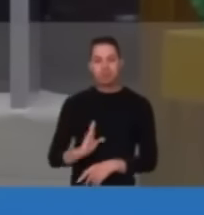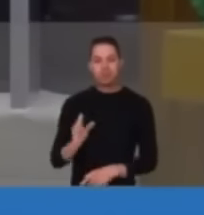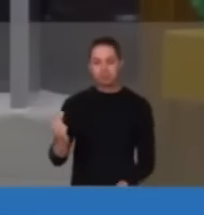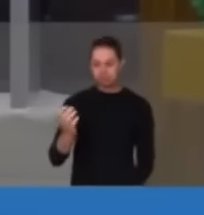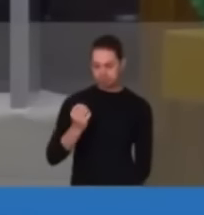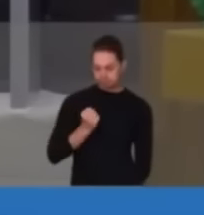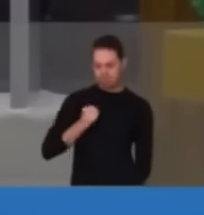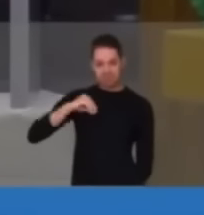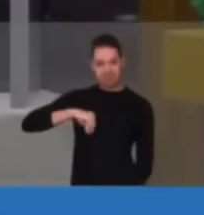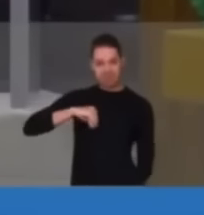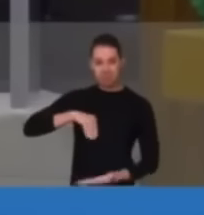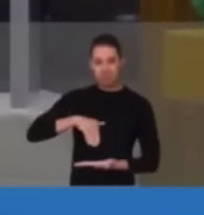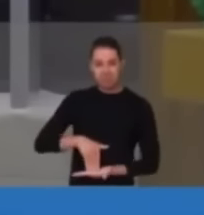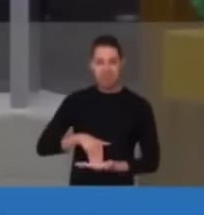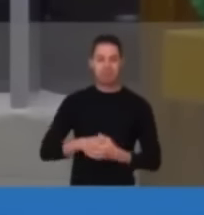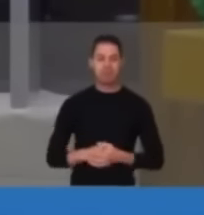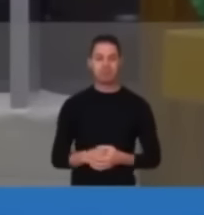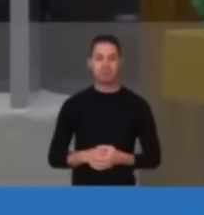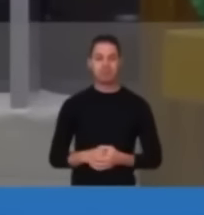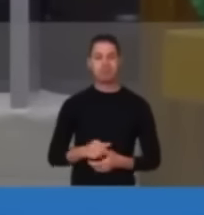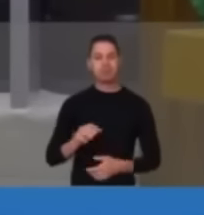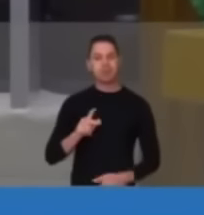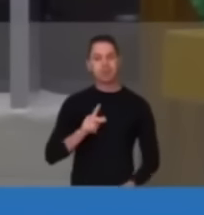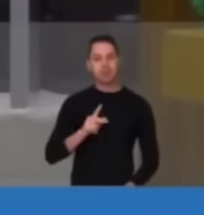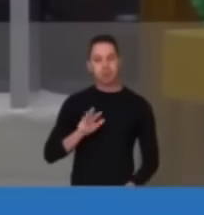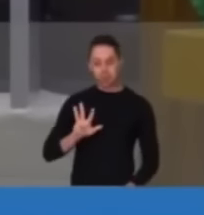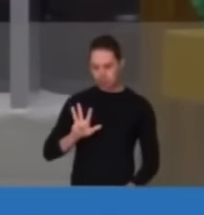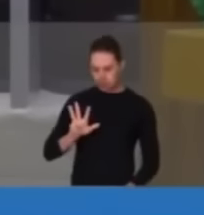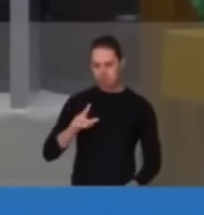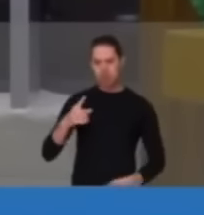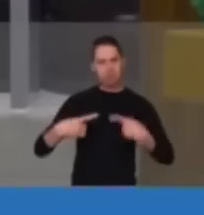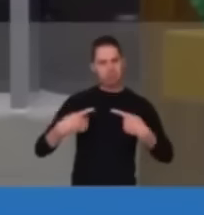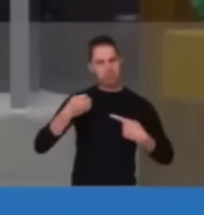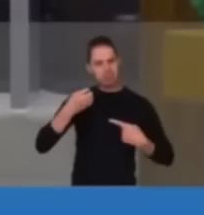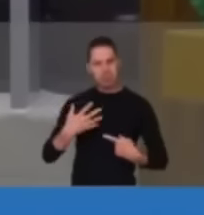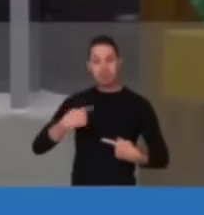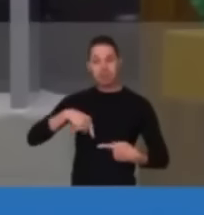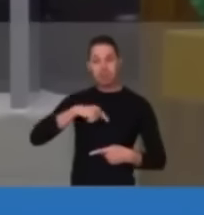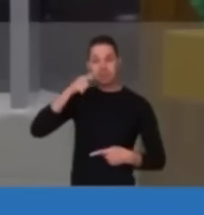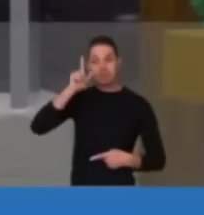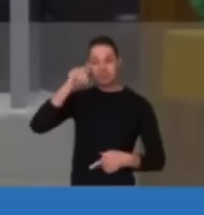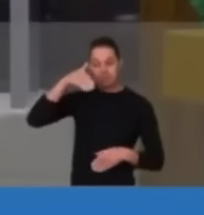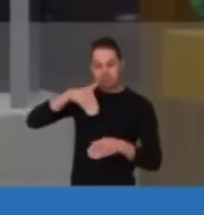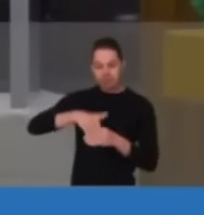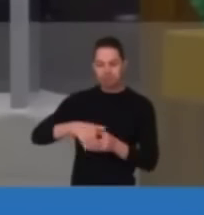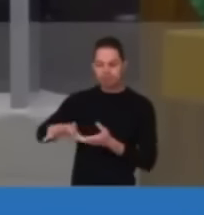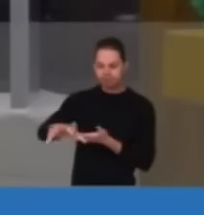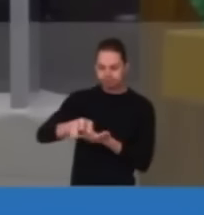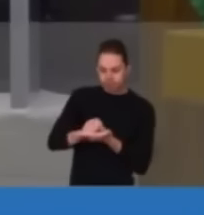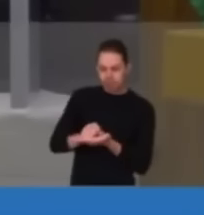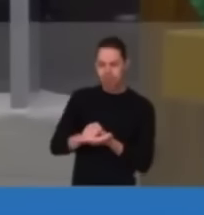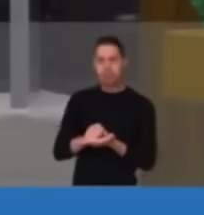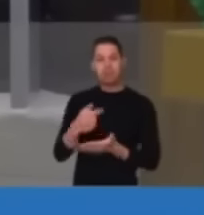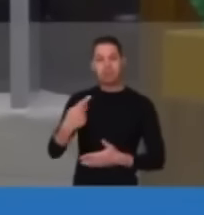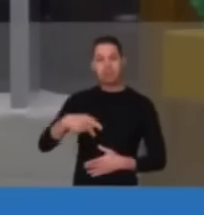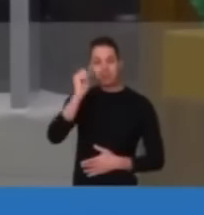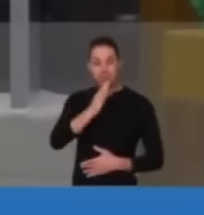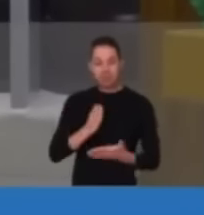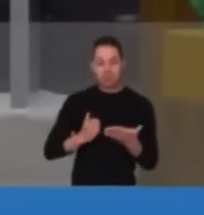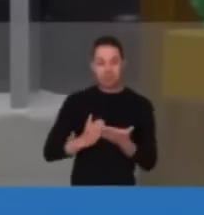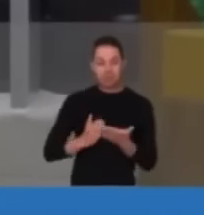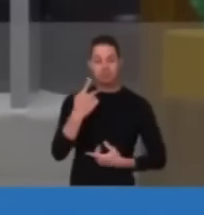salário mínimo e o Lula com a política acertada inclusive que nós votamos ontem de atrair mais investimentos pro Brasil aprovamos uma